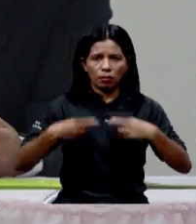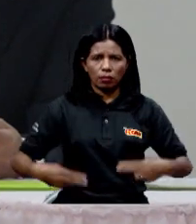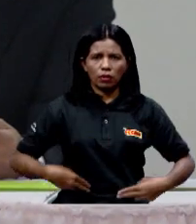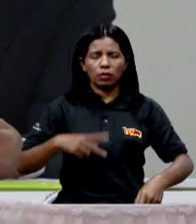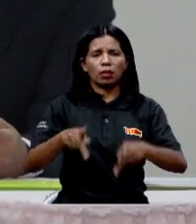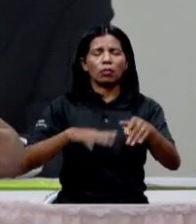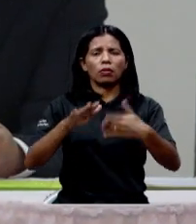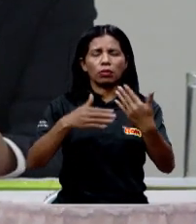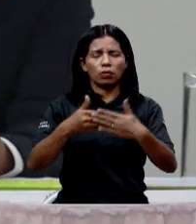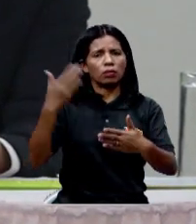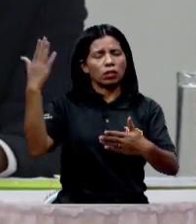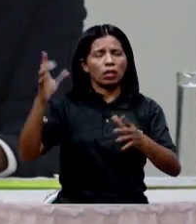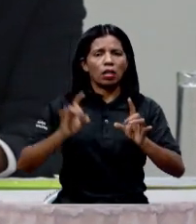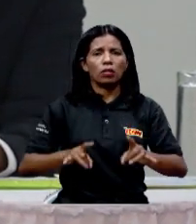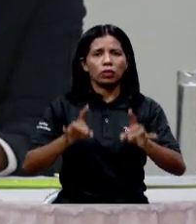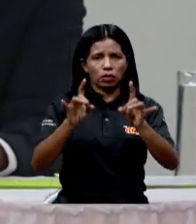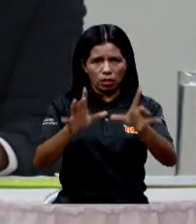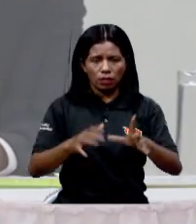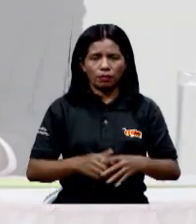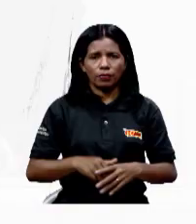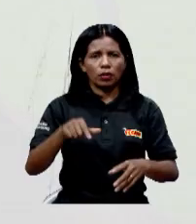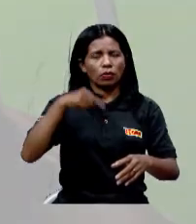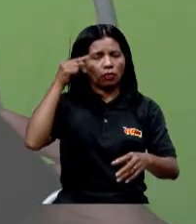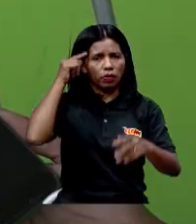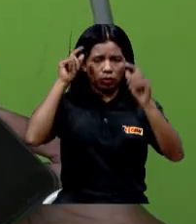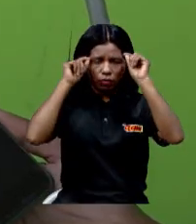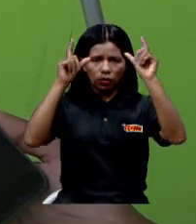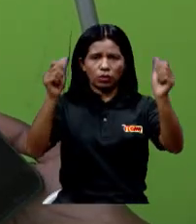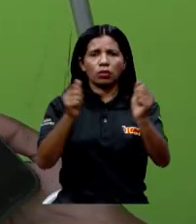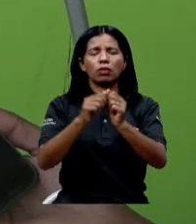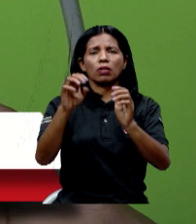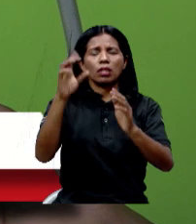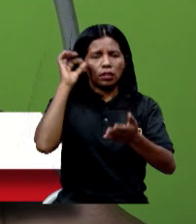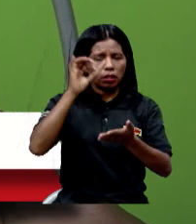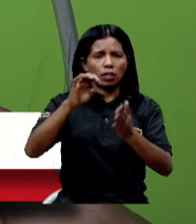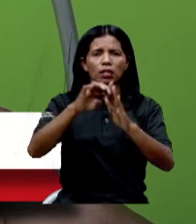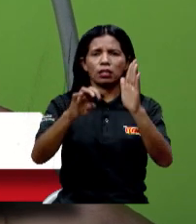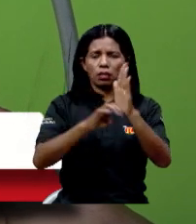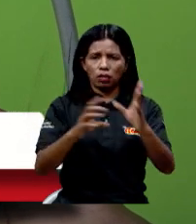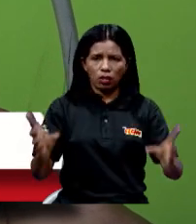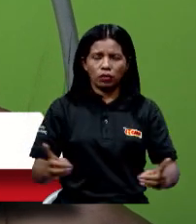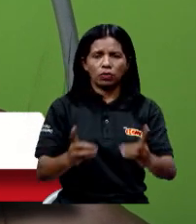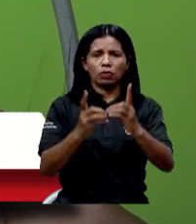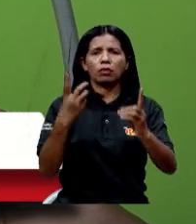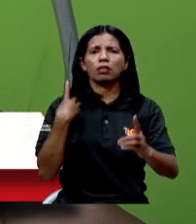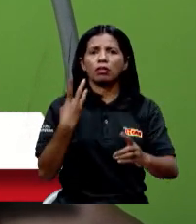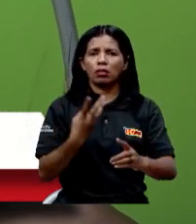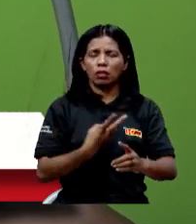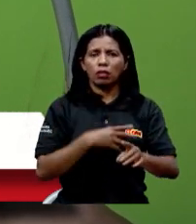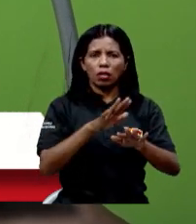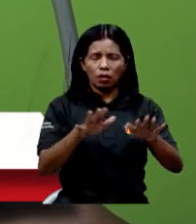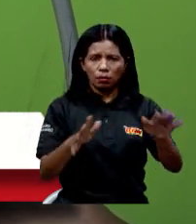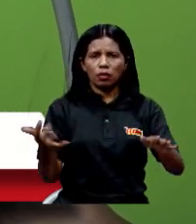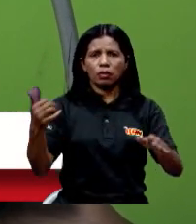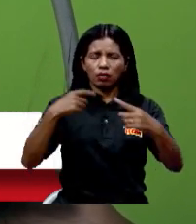a Australia. Governo Timor-Leste, através de Catar Estado, né, assoro, né, mas e tenia lavar e tirar,